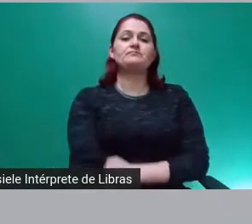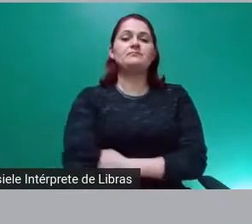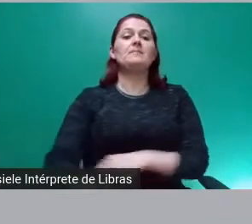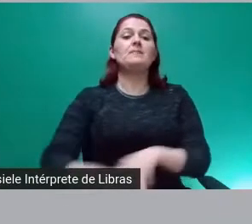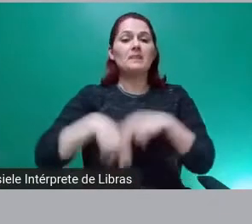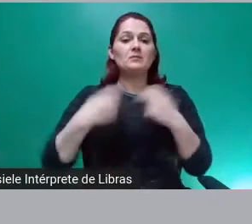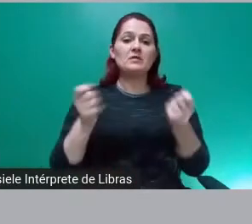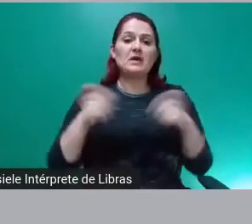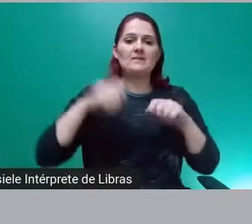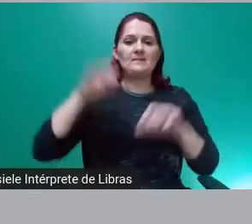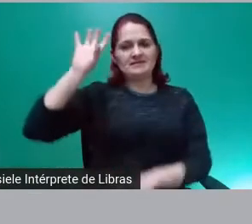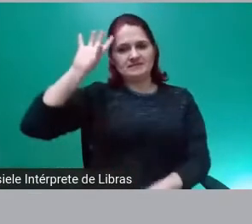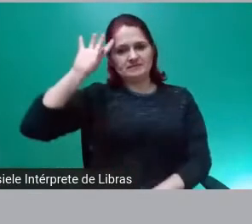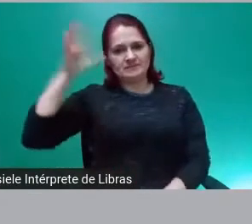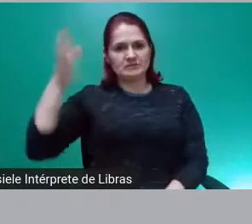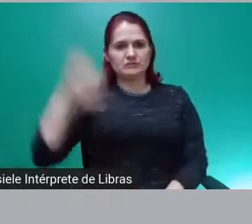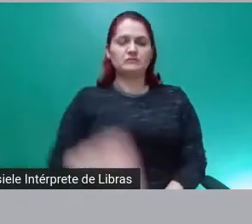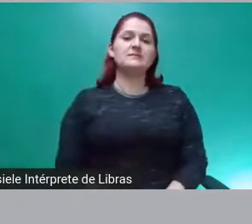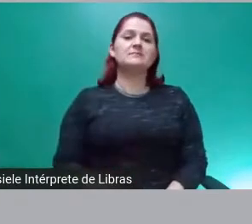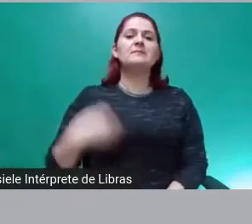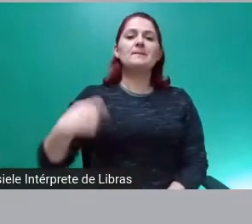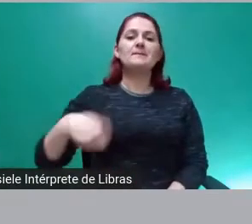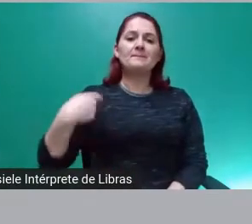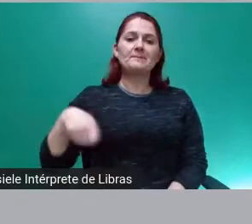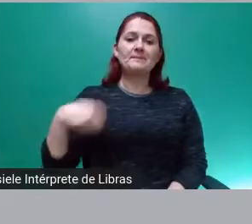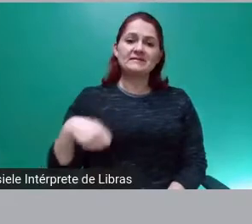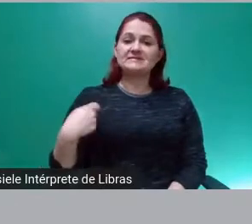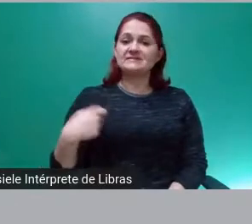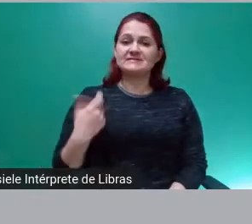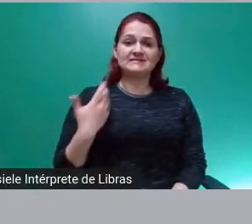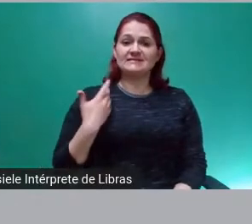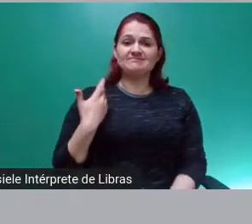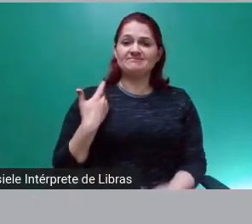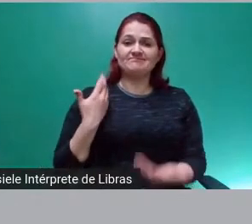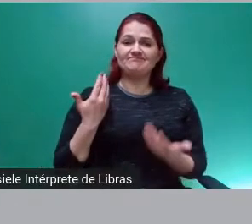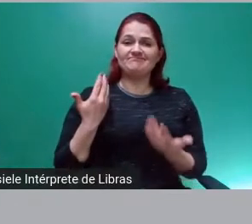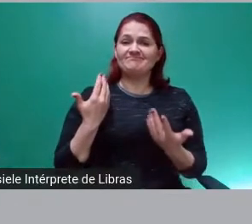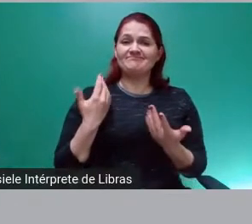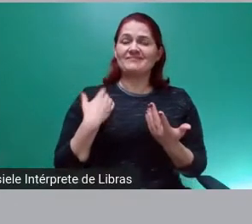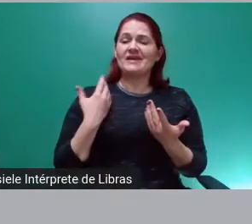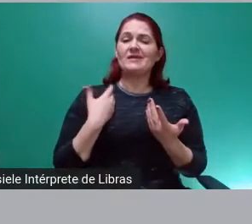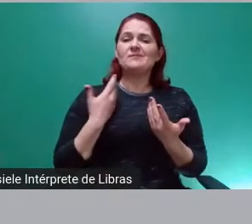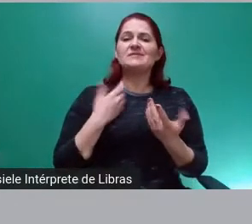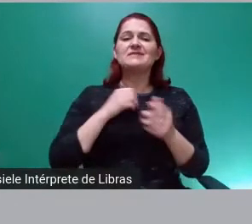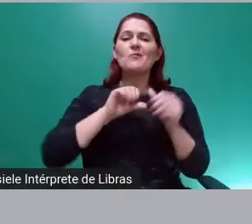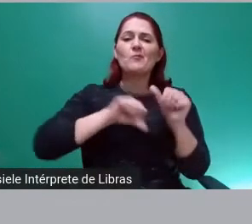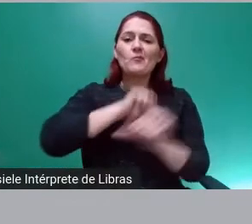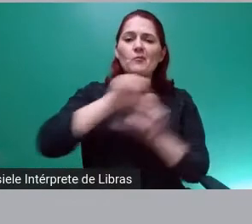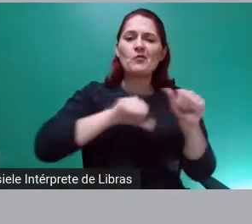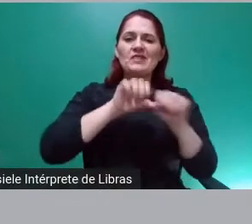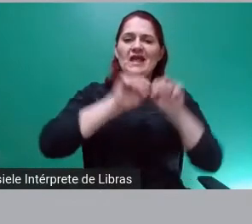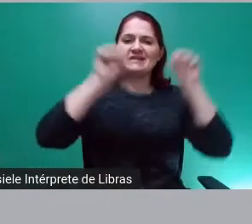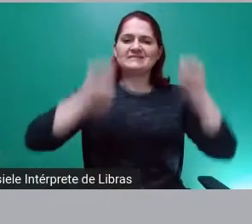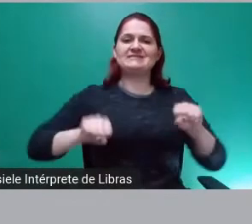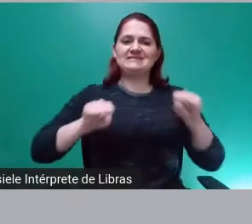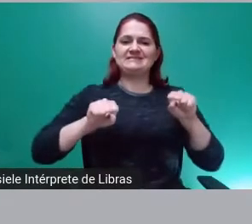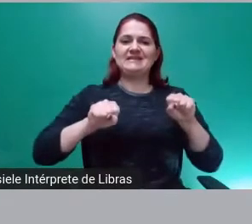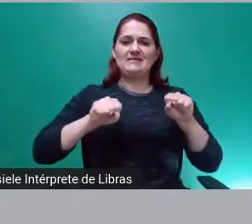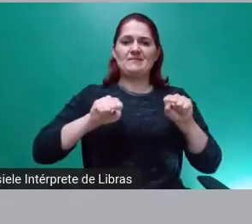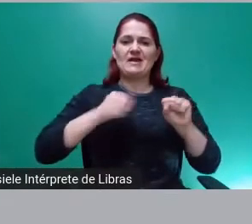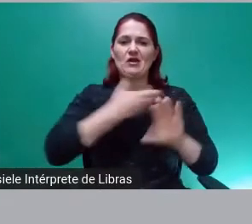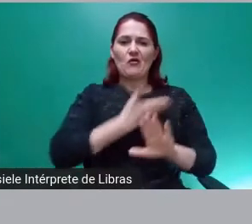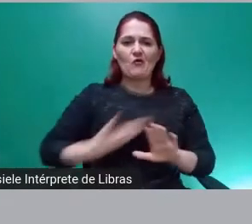tem que acabar com esse sistema e avançar para uma nova forma de sociedade. E